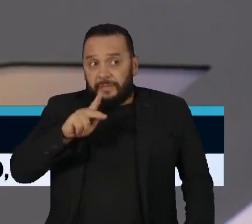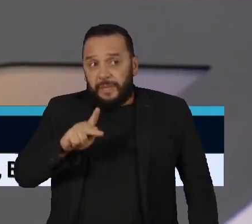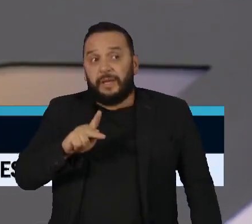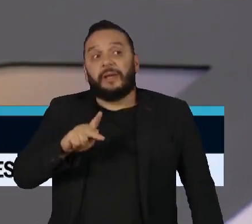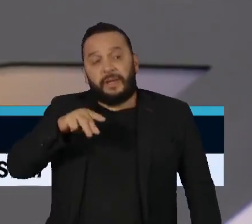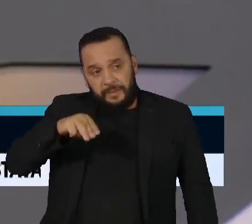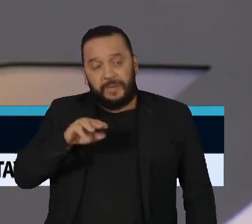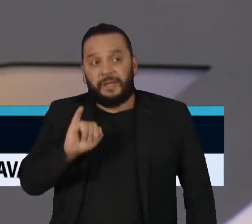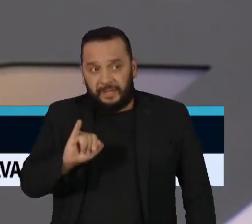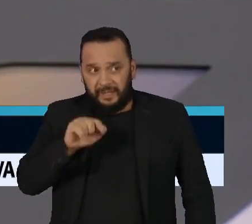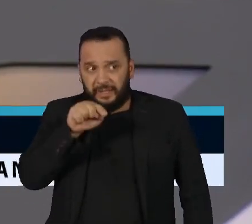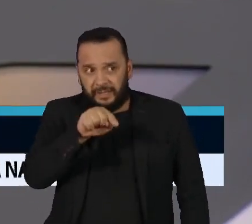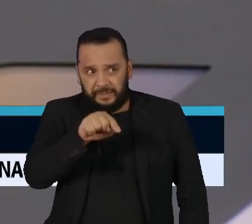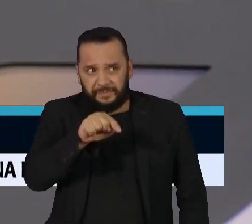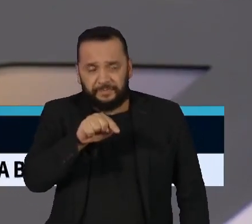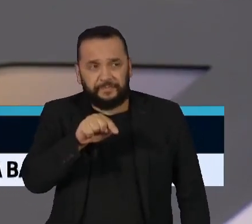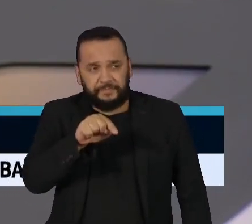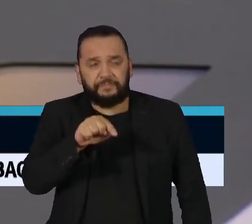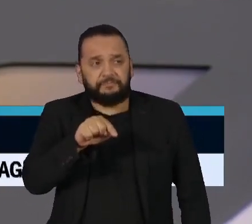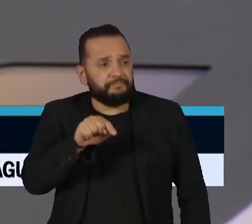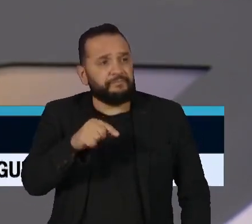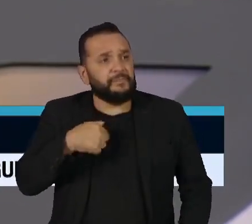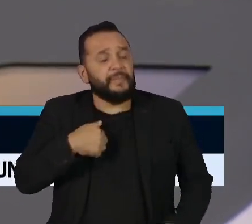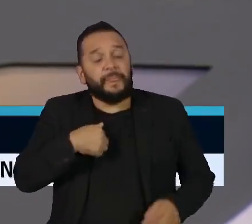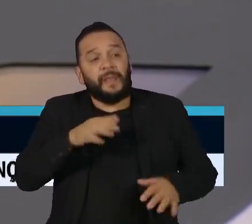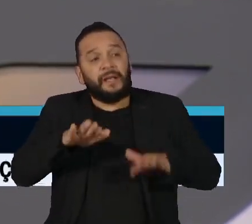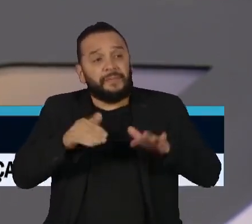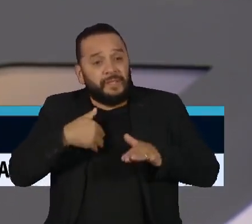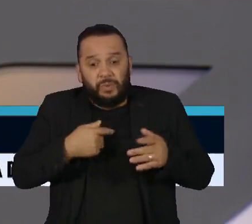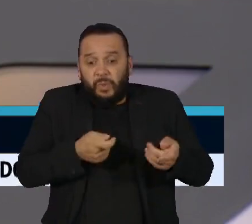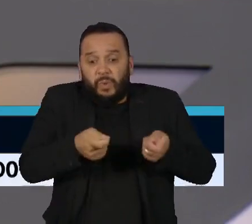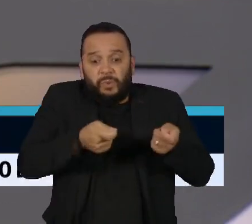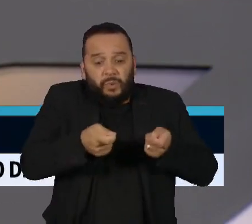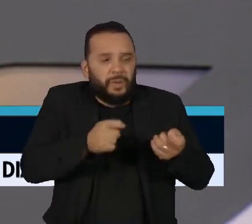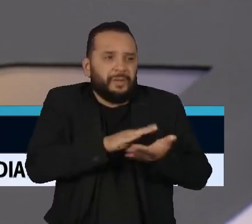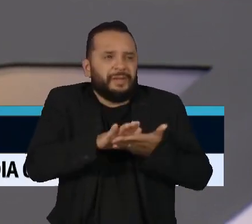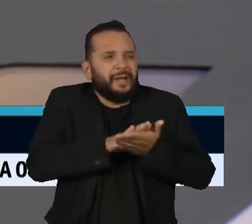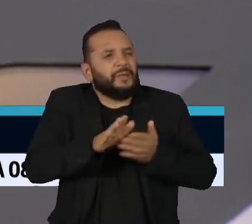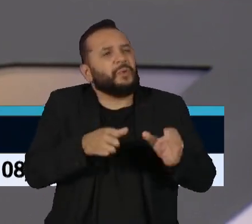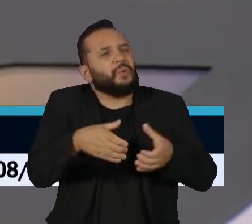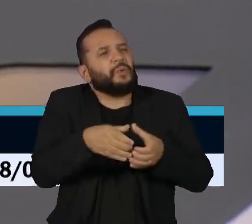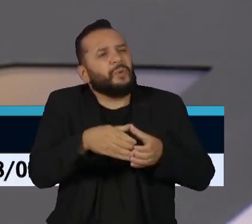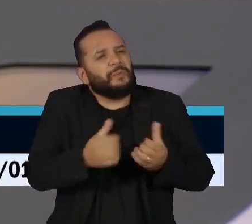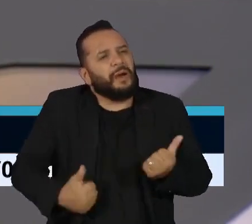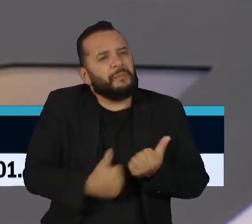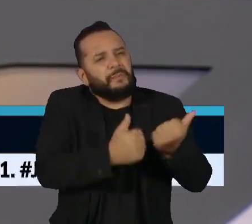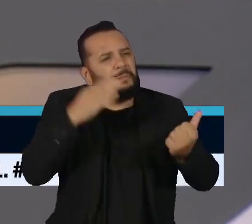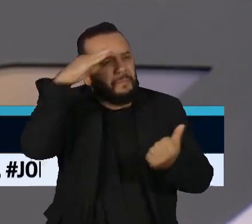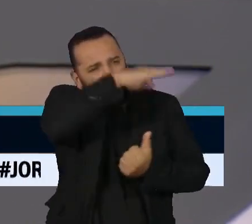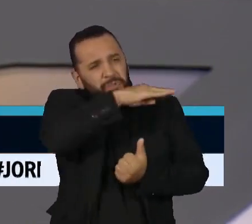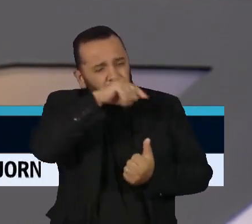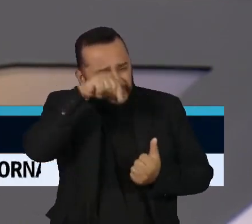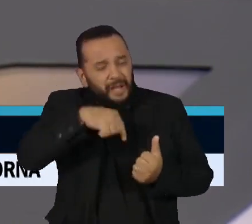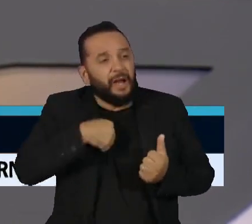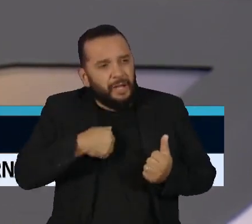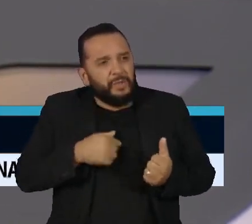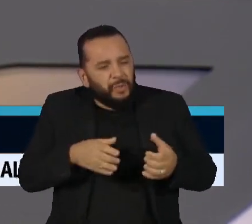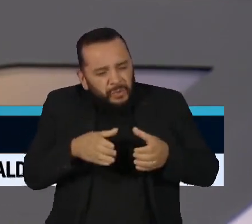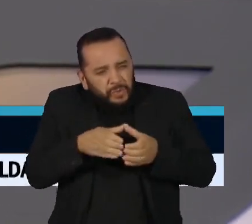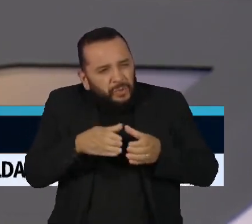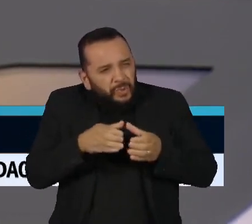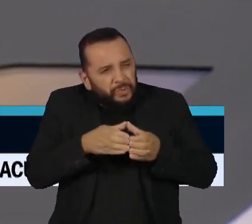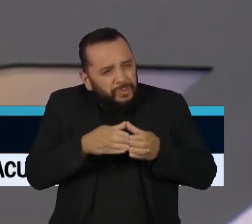sendo que ocorre com a oposição bolsonaroista que ela é muito pequena tem uma posição um pouco maior vai que não é bolsonarista